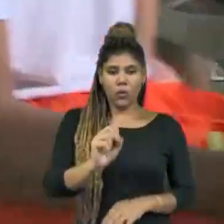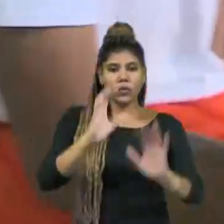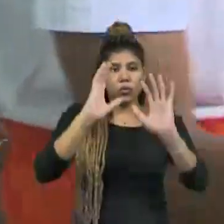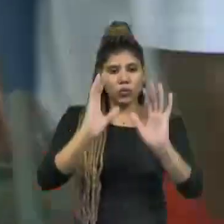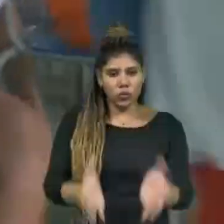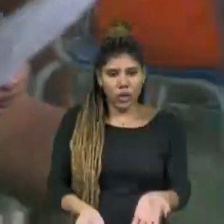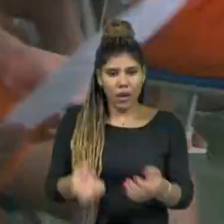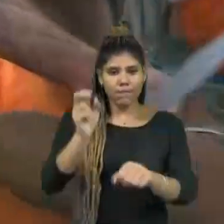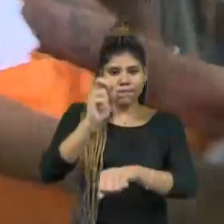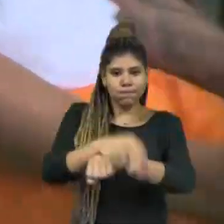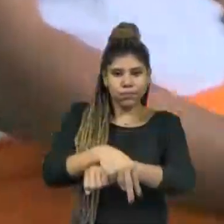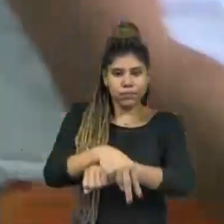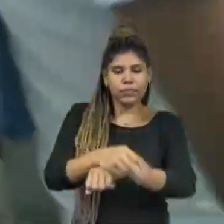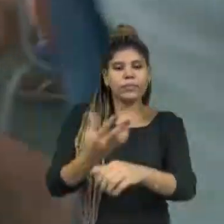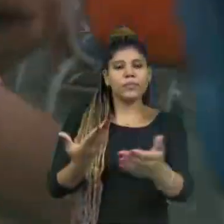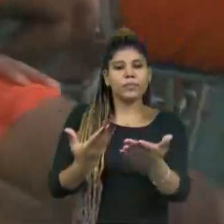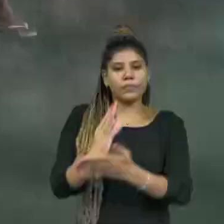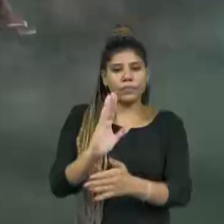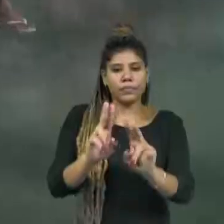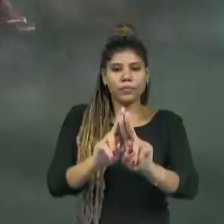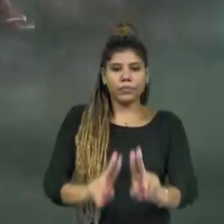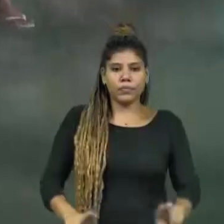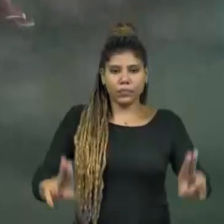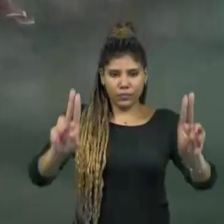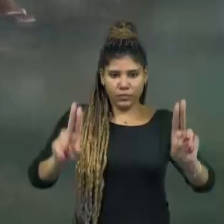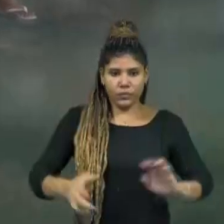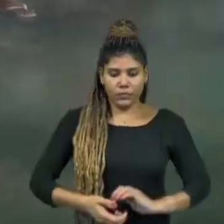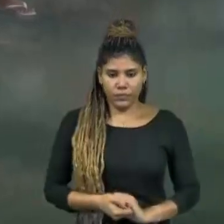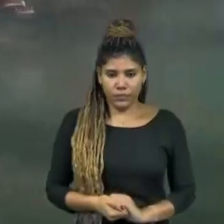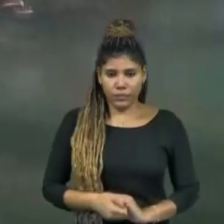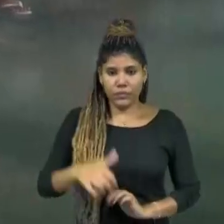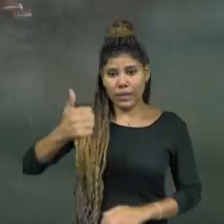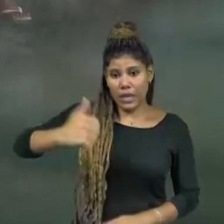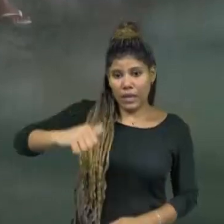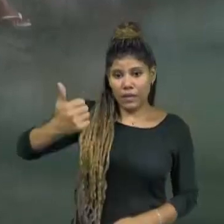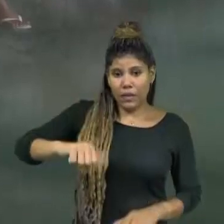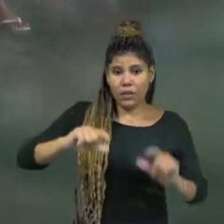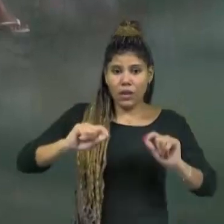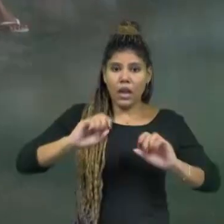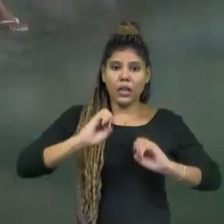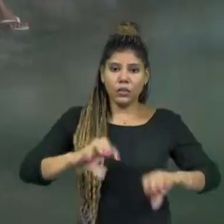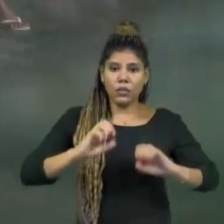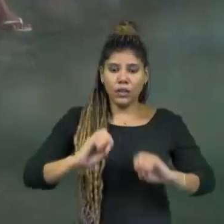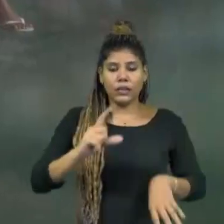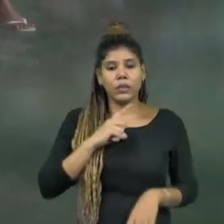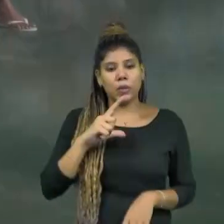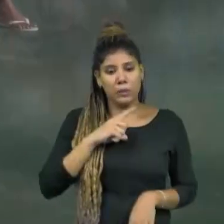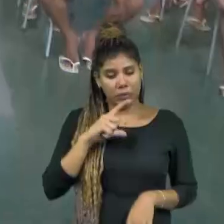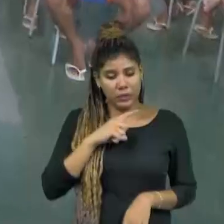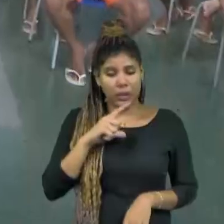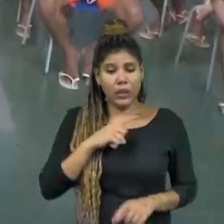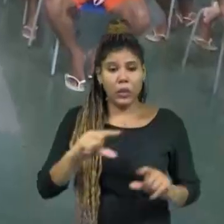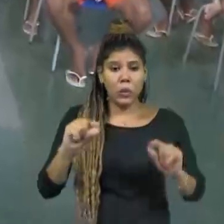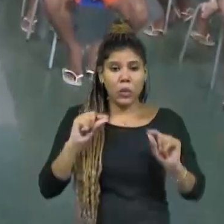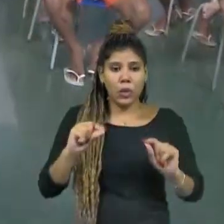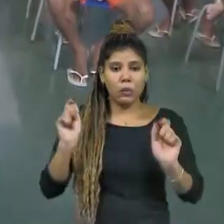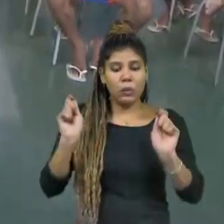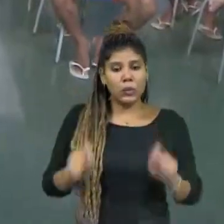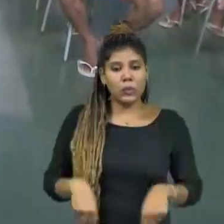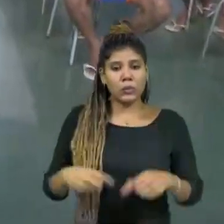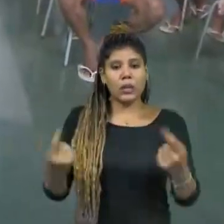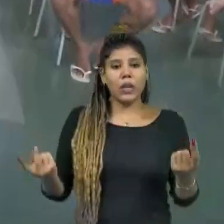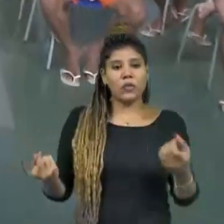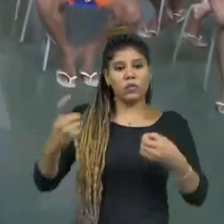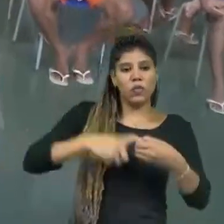ensino superior. O sistema prisional cearense avalia que a educação teve reflexo direto na ressocialização. Em uma década,